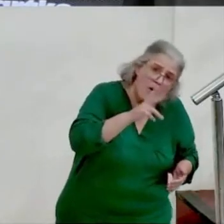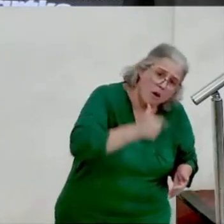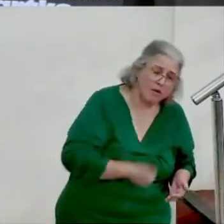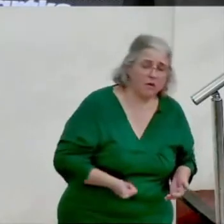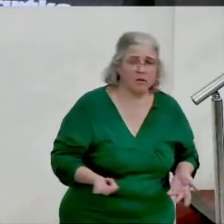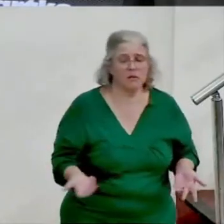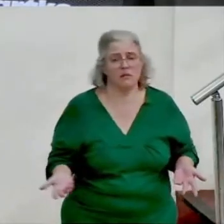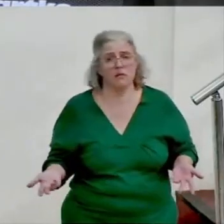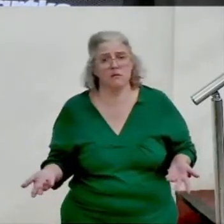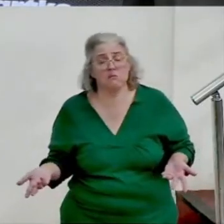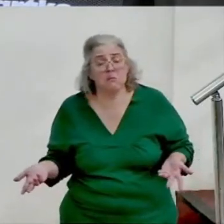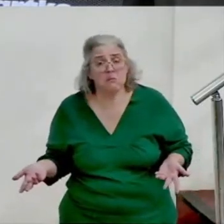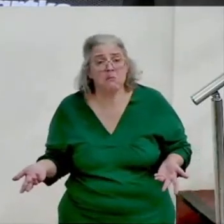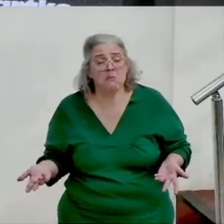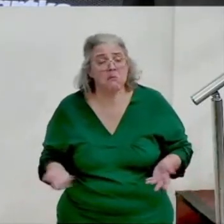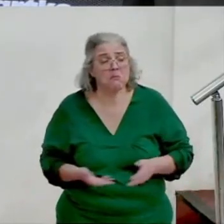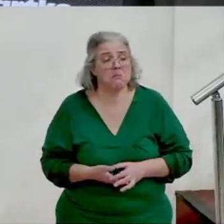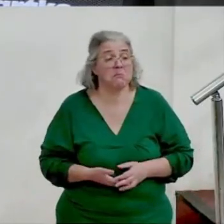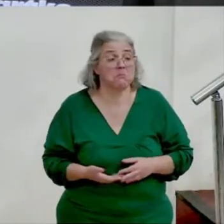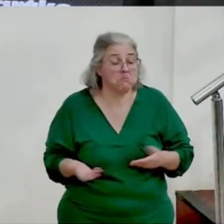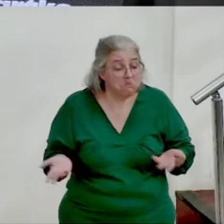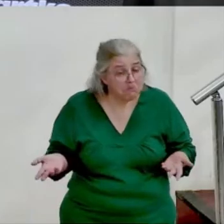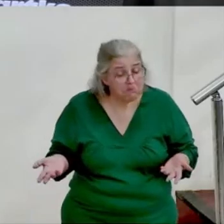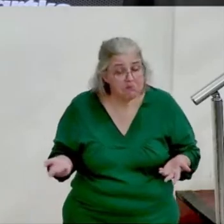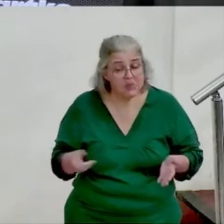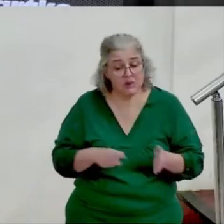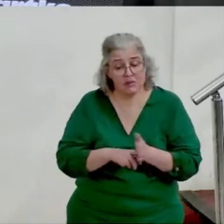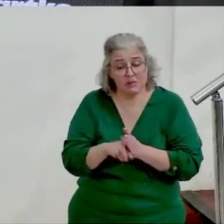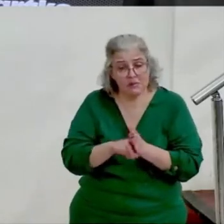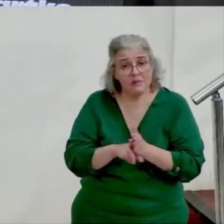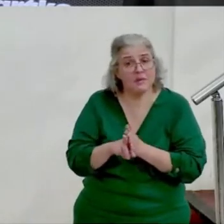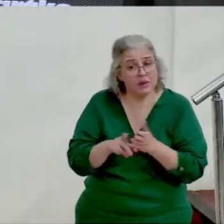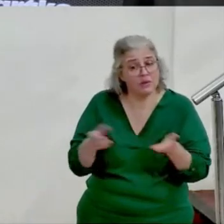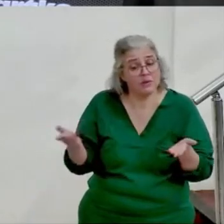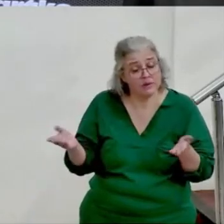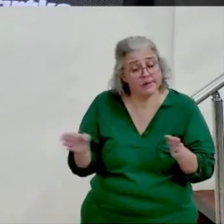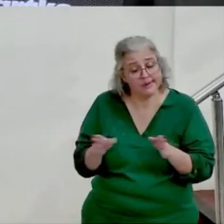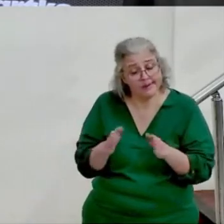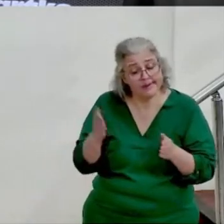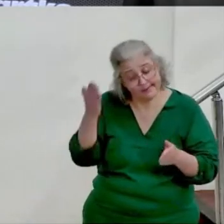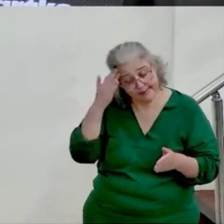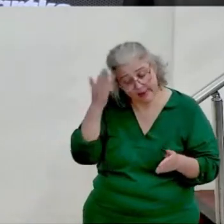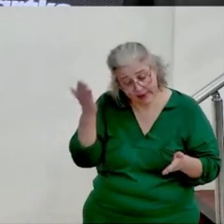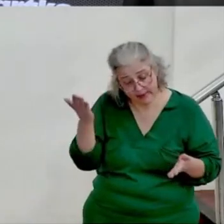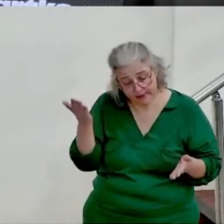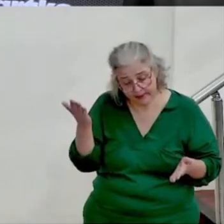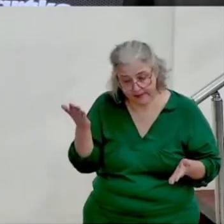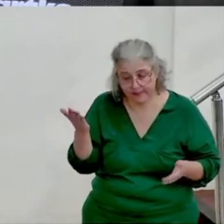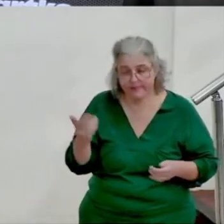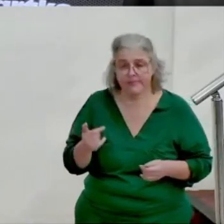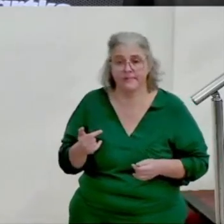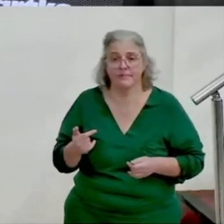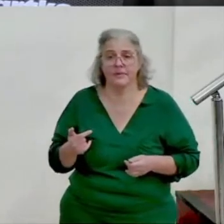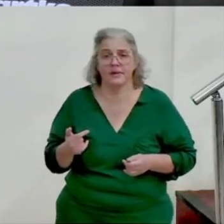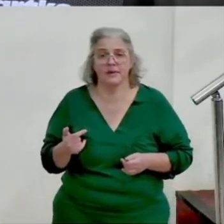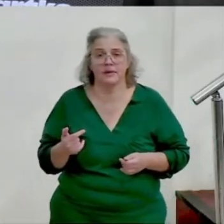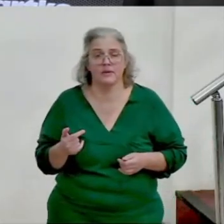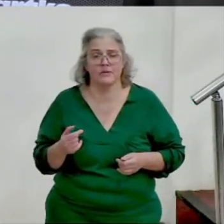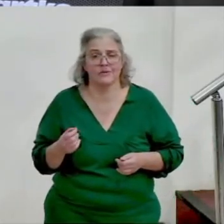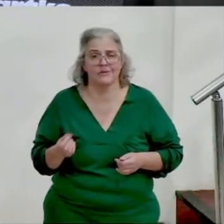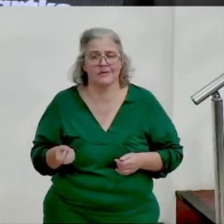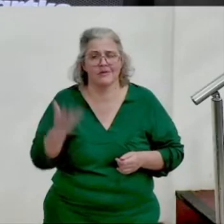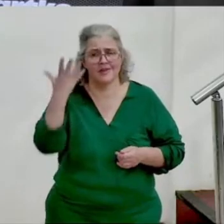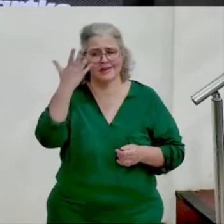dia? E uma outra pergunta que vem também muito ao nosso coração é: o que vai acontecer comigo naquele